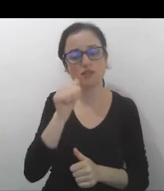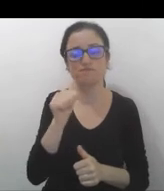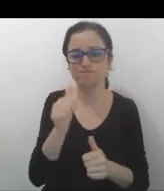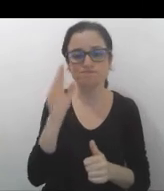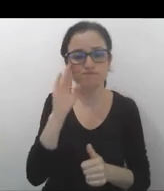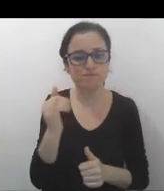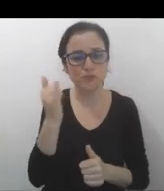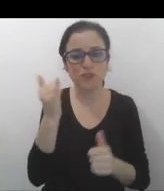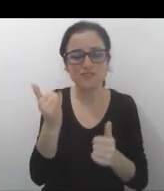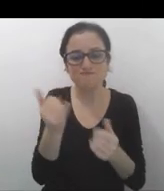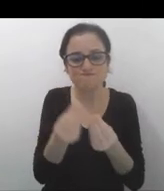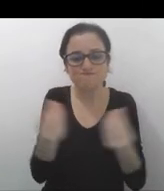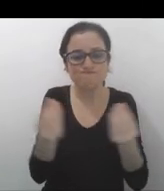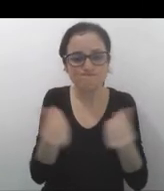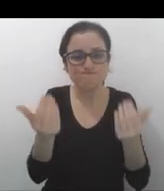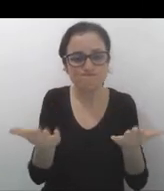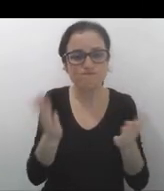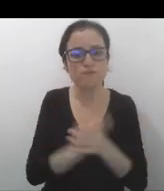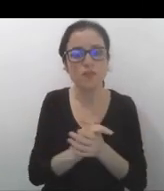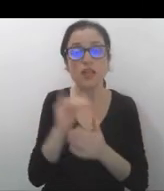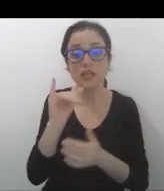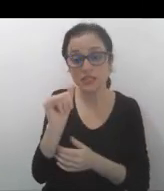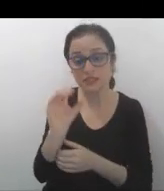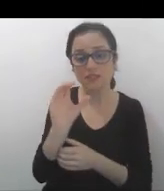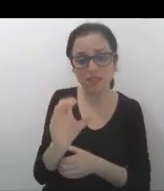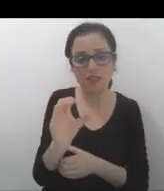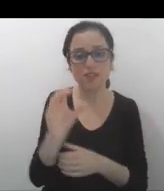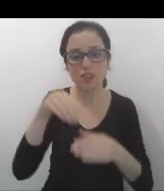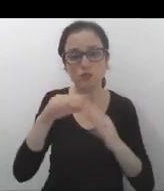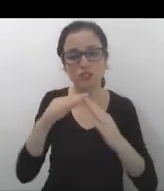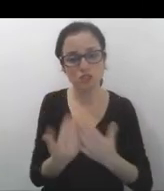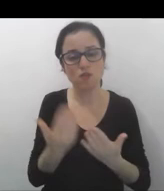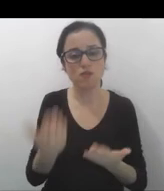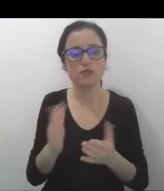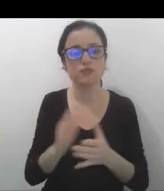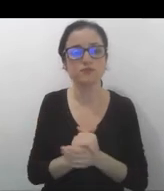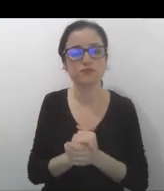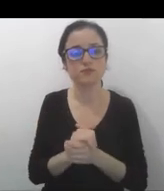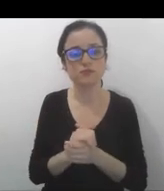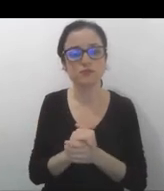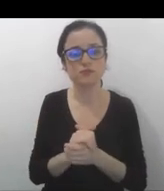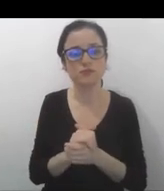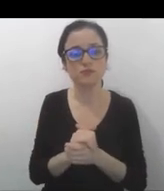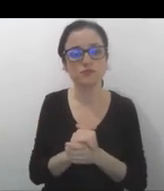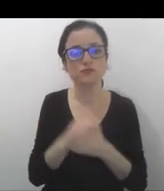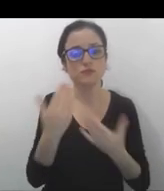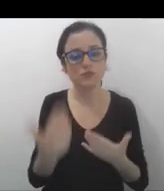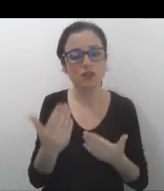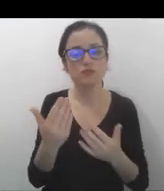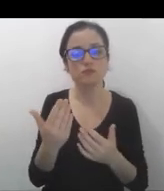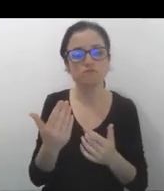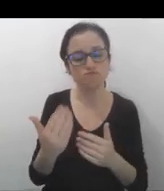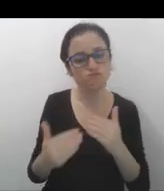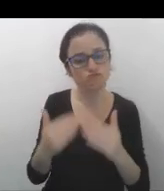atividade feminina, uma atividade irrelevante, etc., né? E o IAC, aí que está,